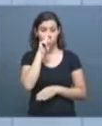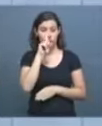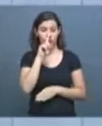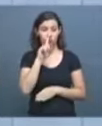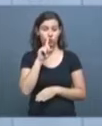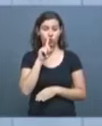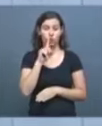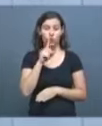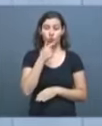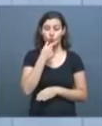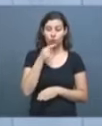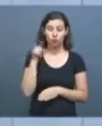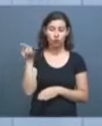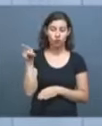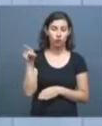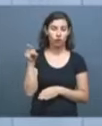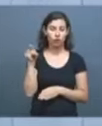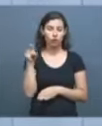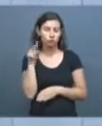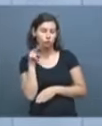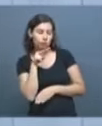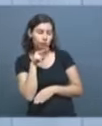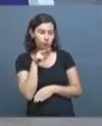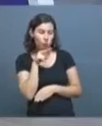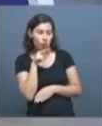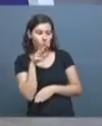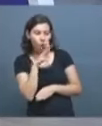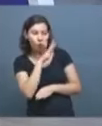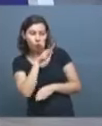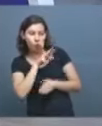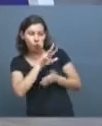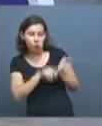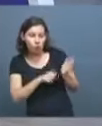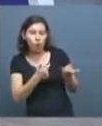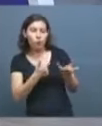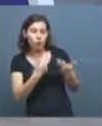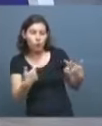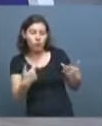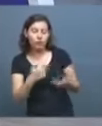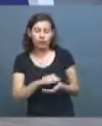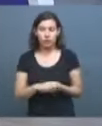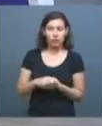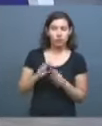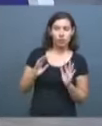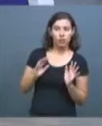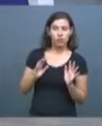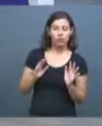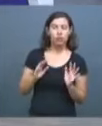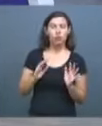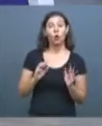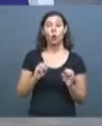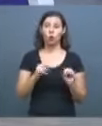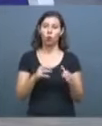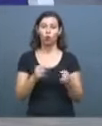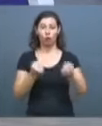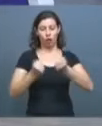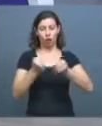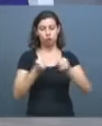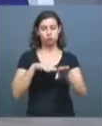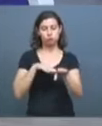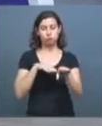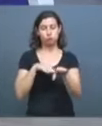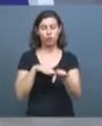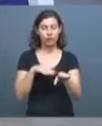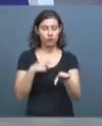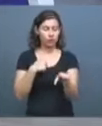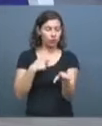sofrer um assalto, eu estou na possibilidade de um acidente de trânsito. E agora a questão é,